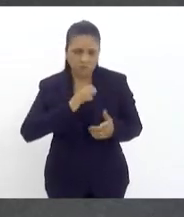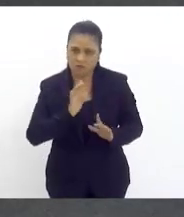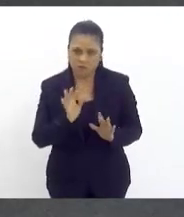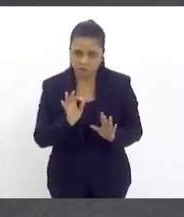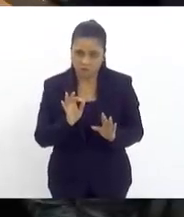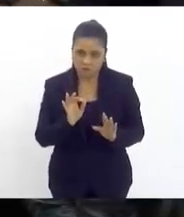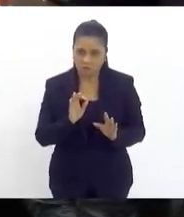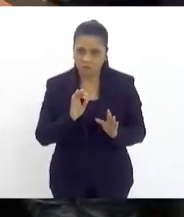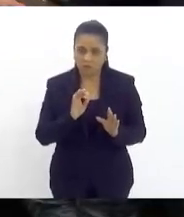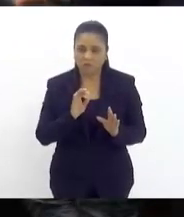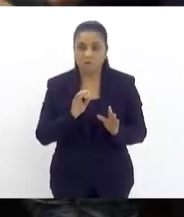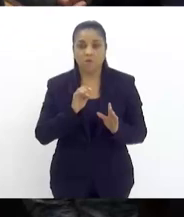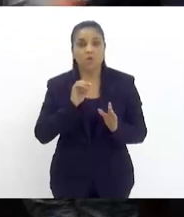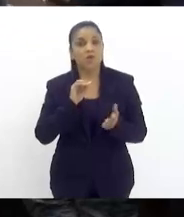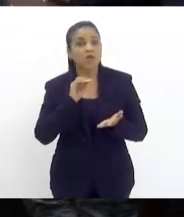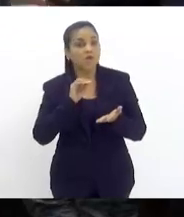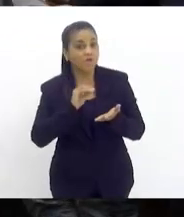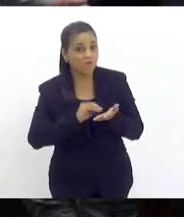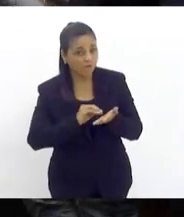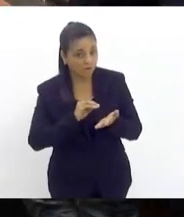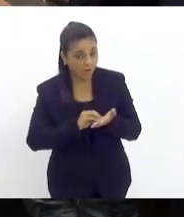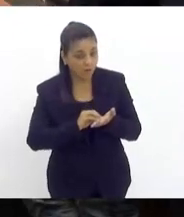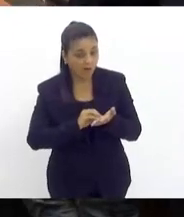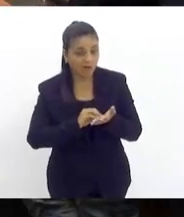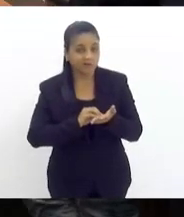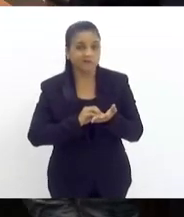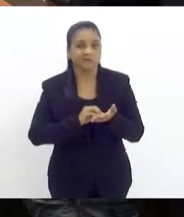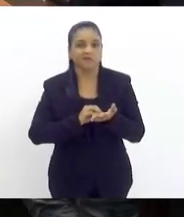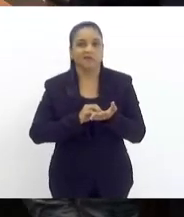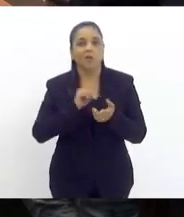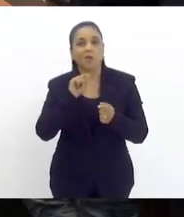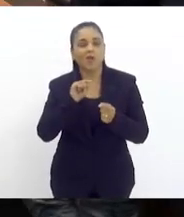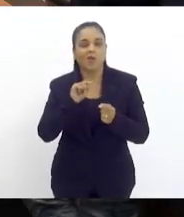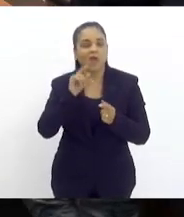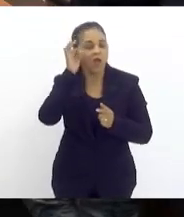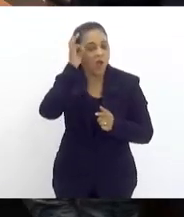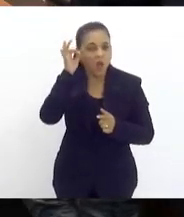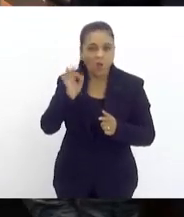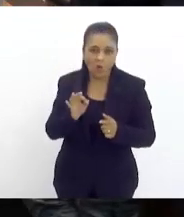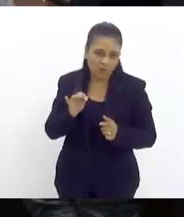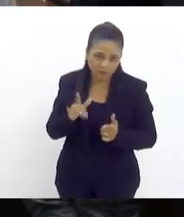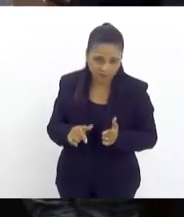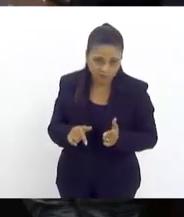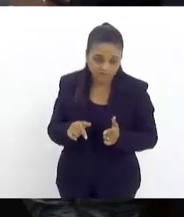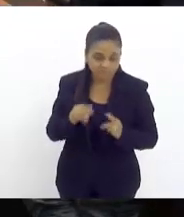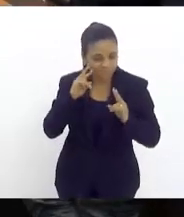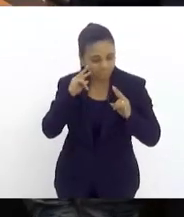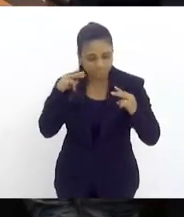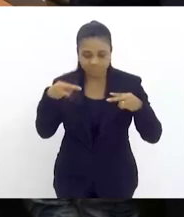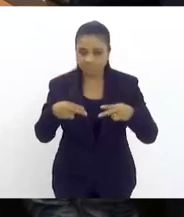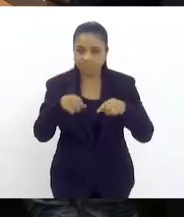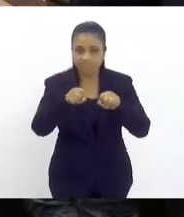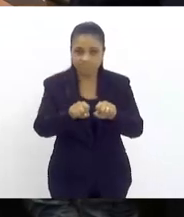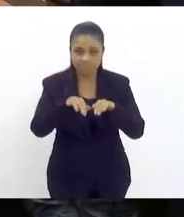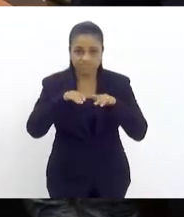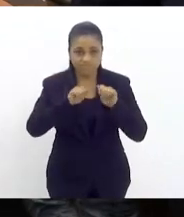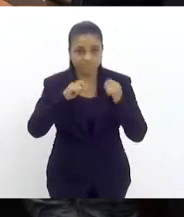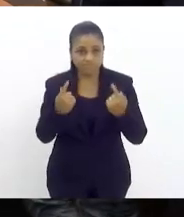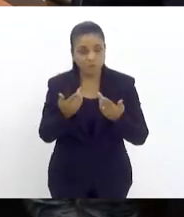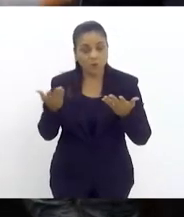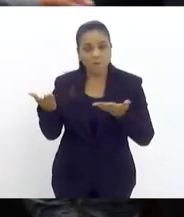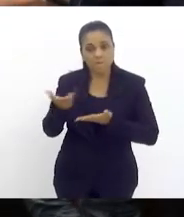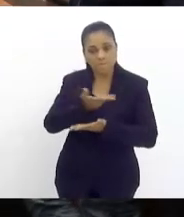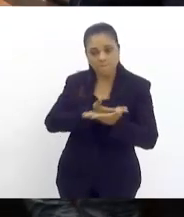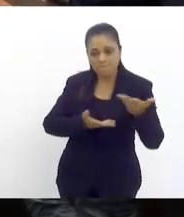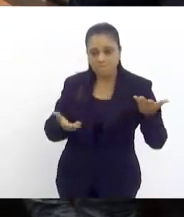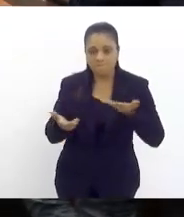faltou. O que falta, muitas vezes, é a compreensão de olhar esse lugar aqui como um espaço de mediação e